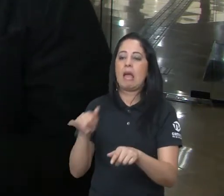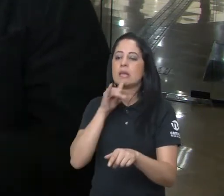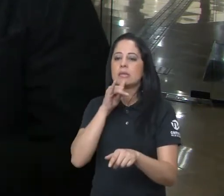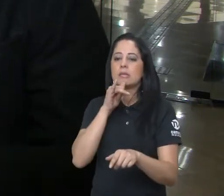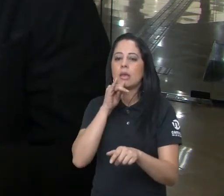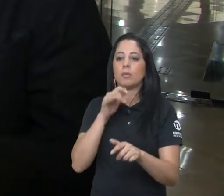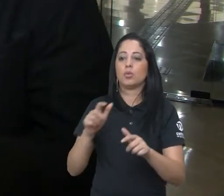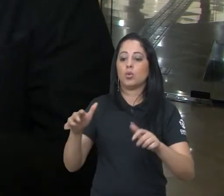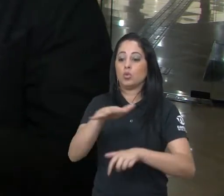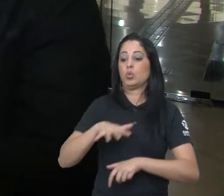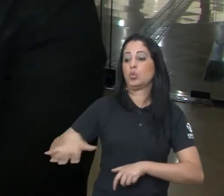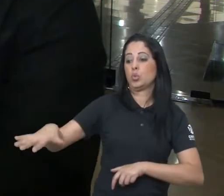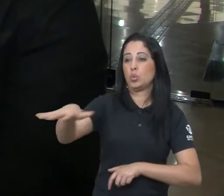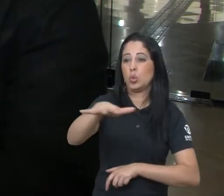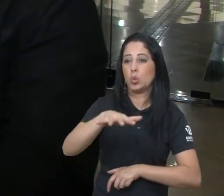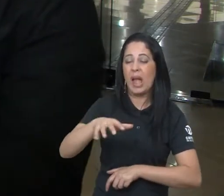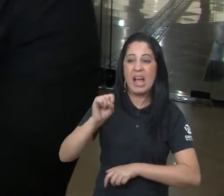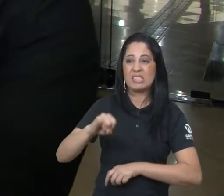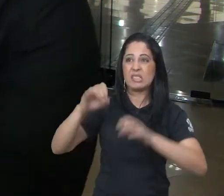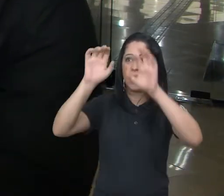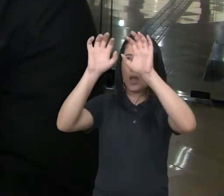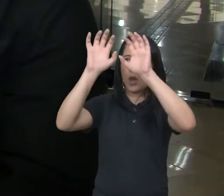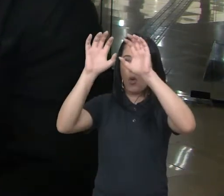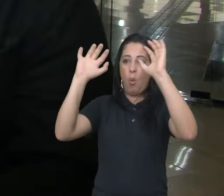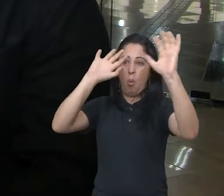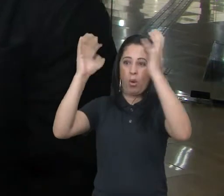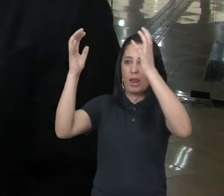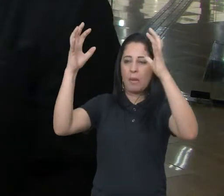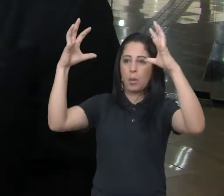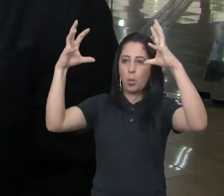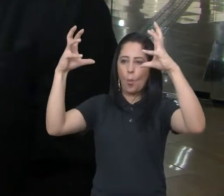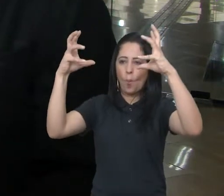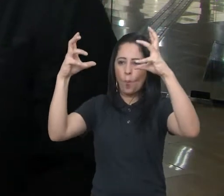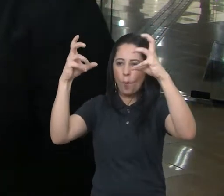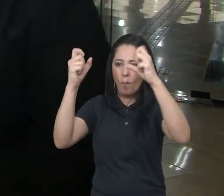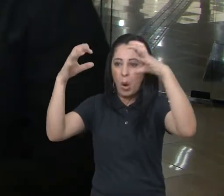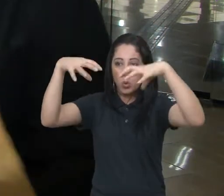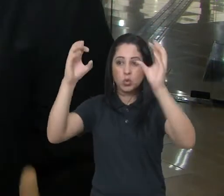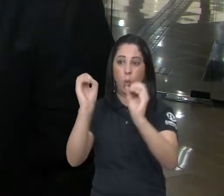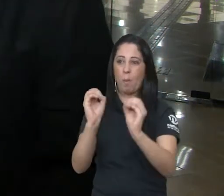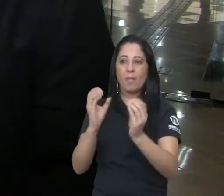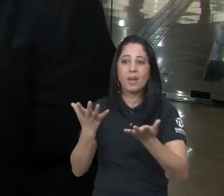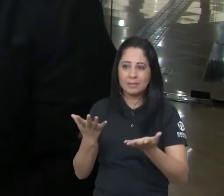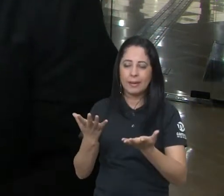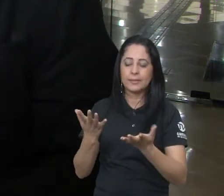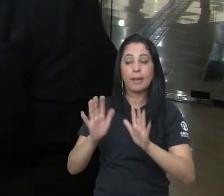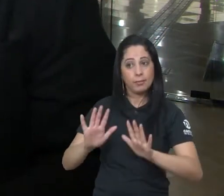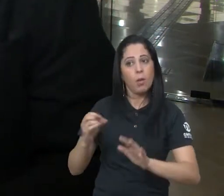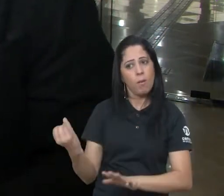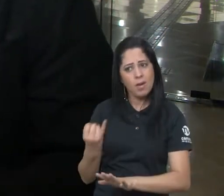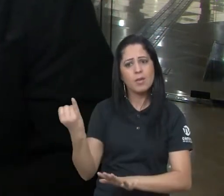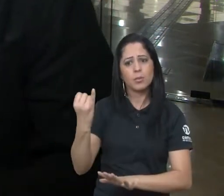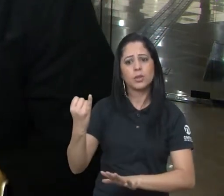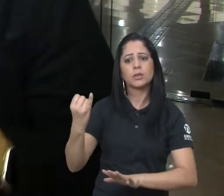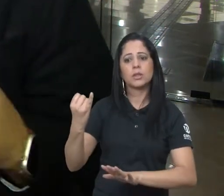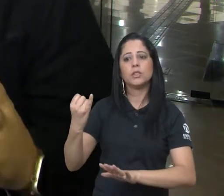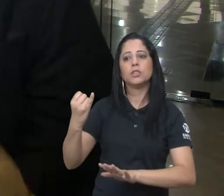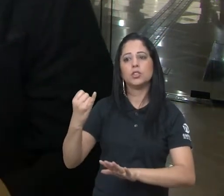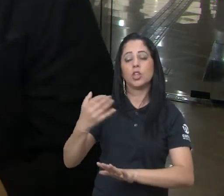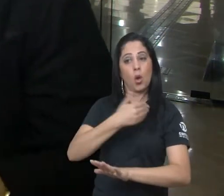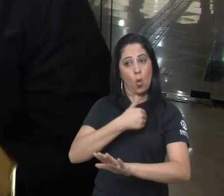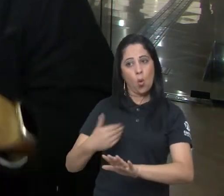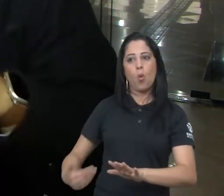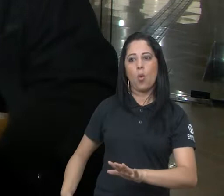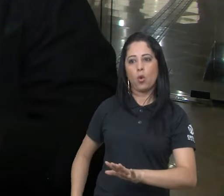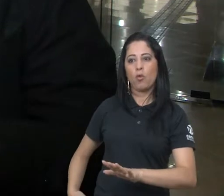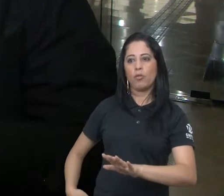O descarte ali numa área, uma região seca, um clima seco que a gente encontra às vezes em diversas regiões. Então é